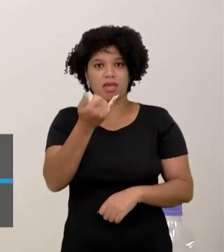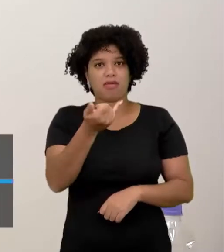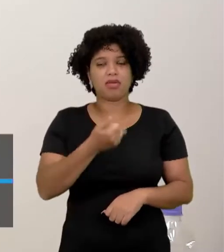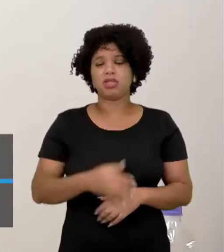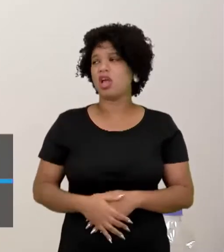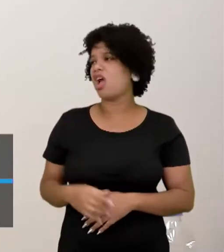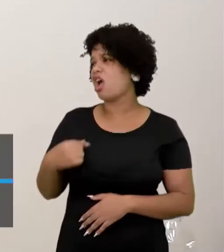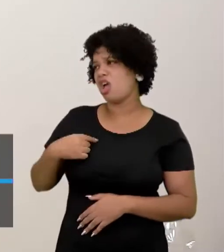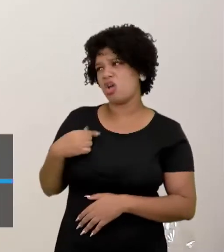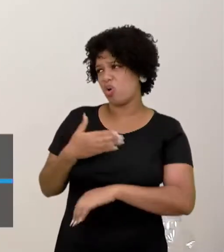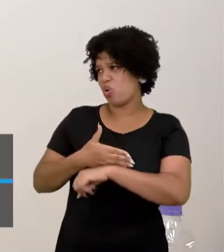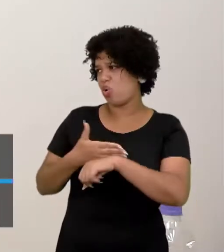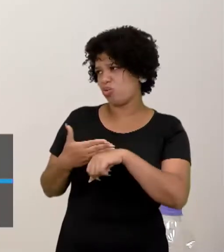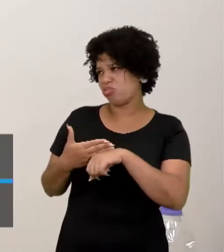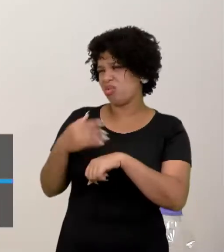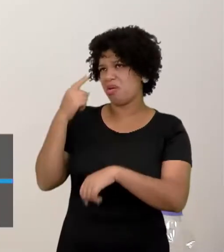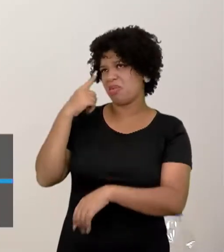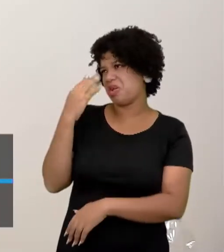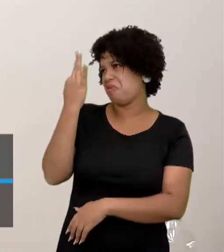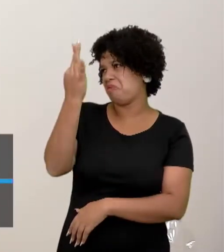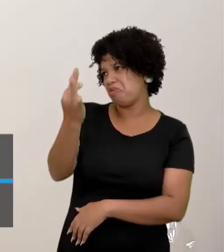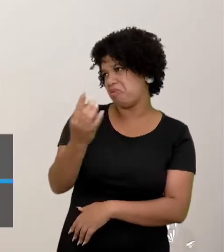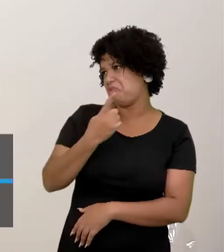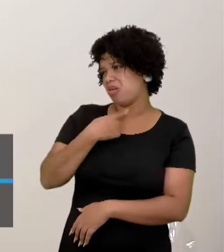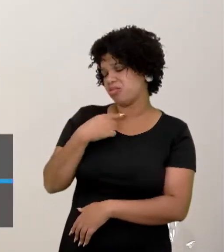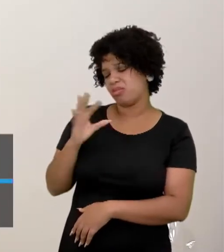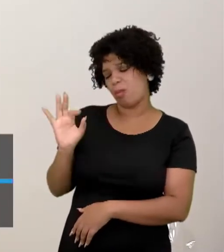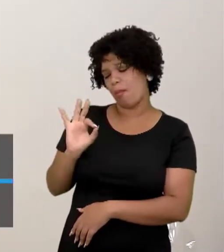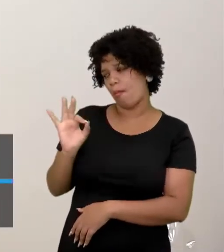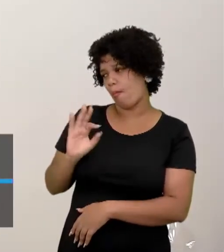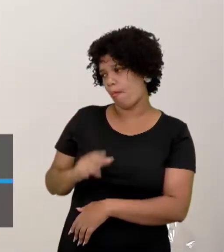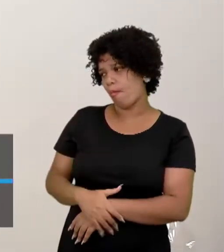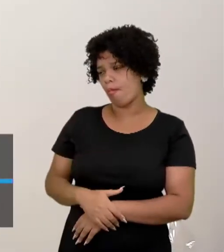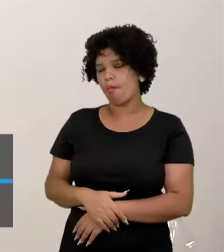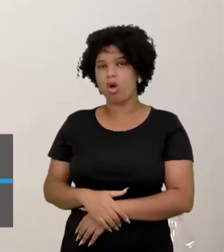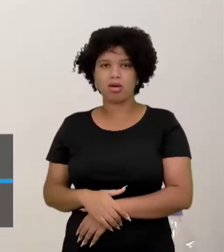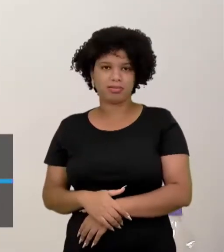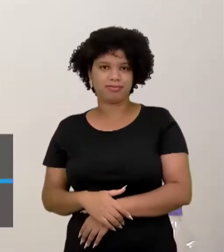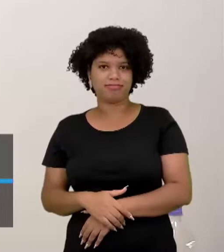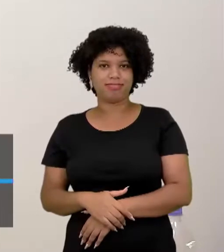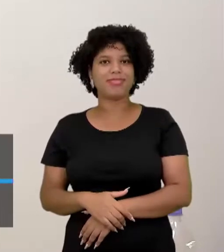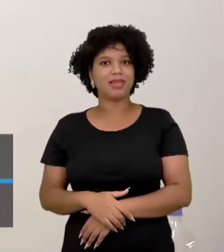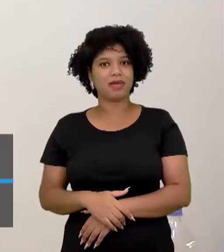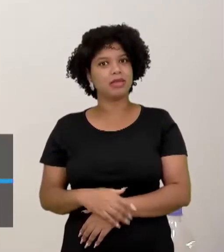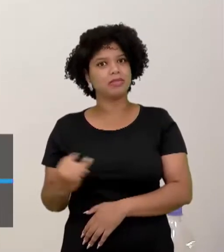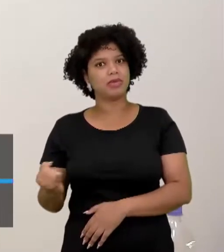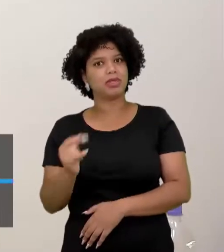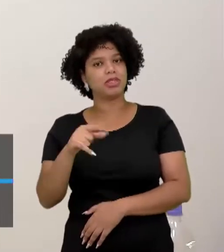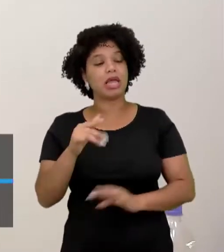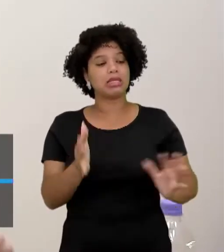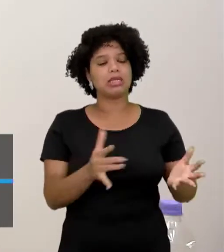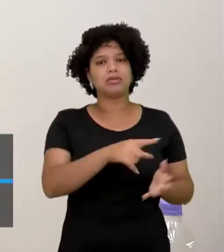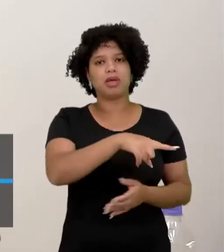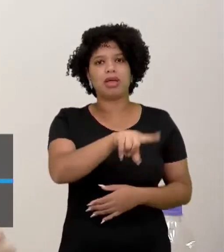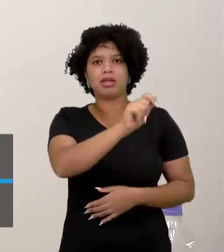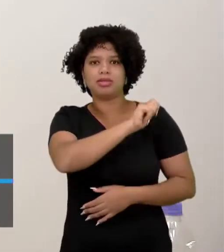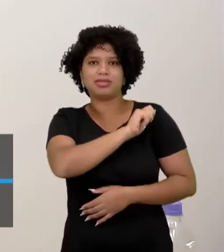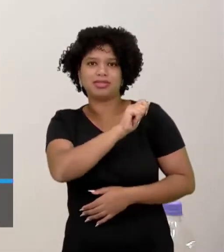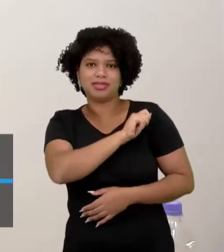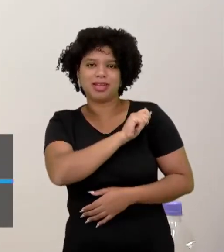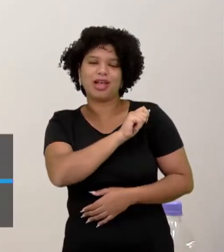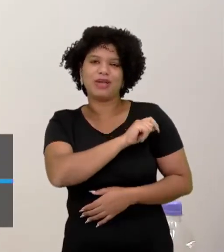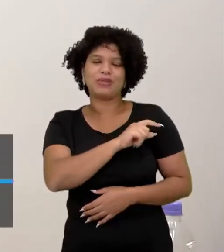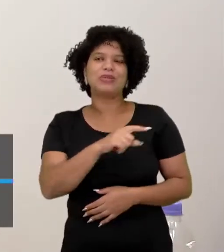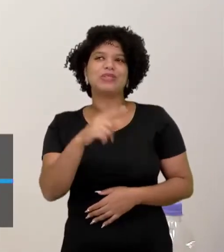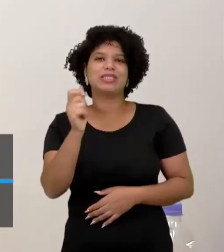não sonho, eu não tenho sonho, né? É importante a gente resgatar esses sonhos que é da nossa